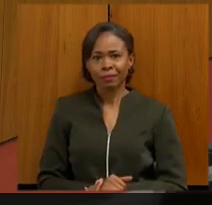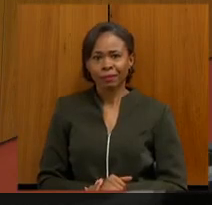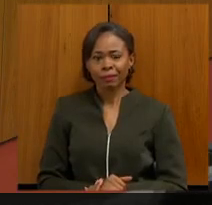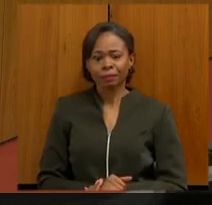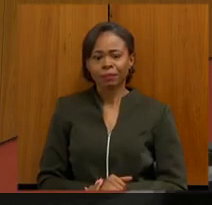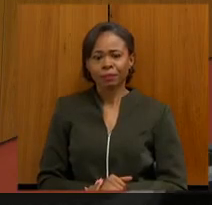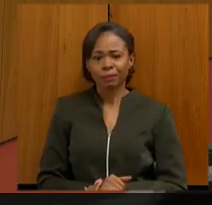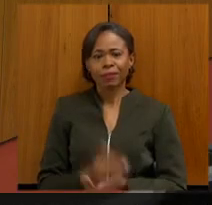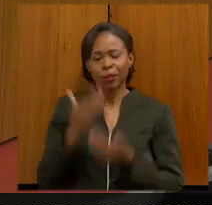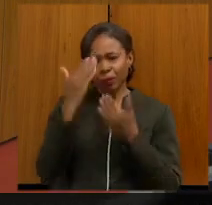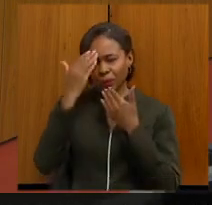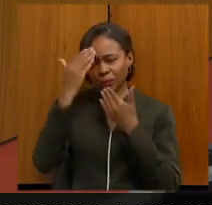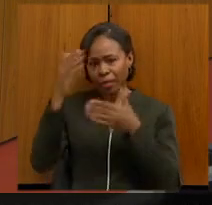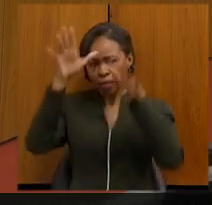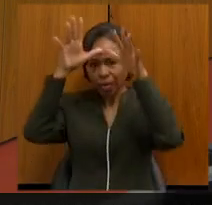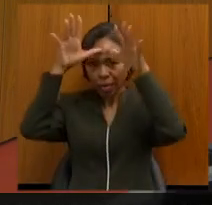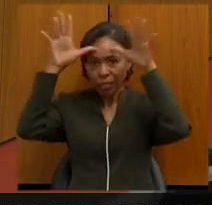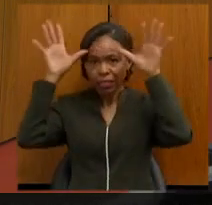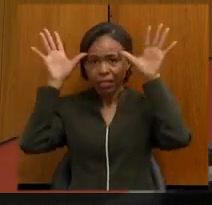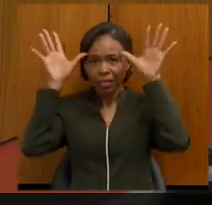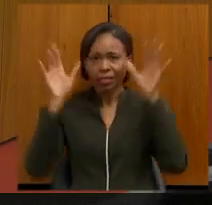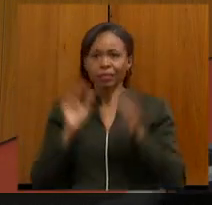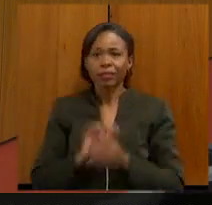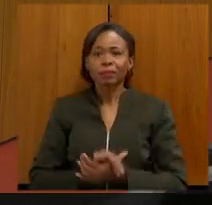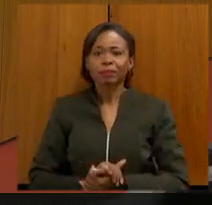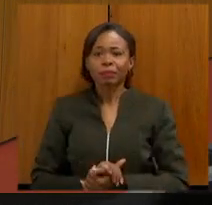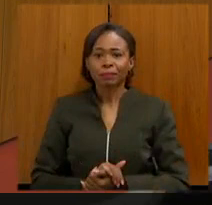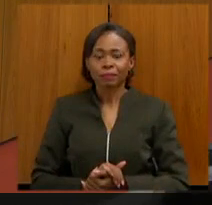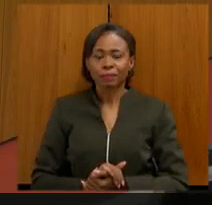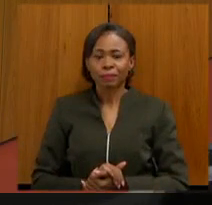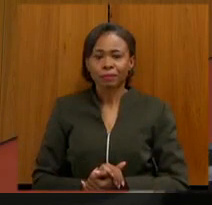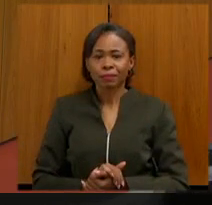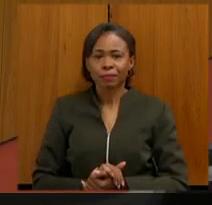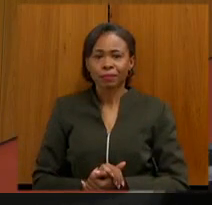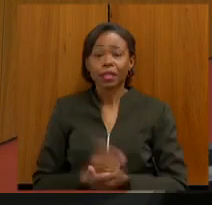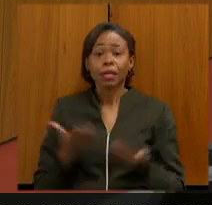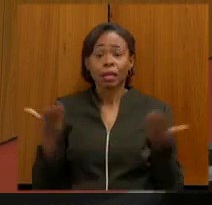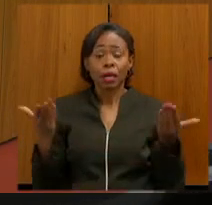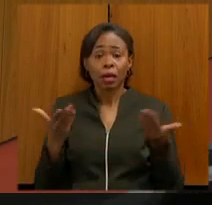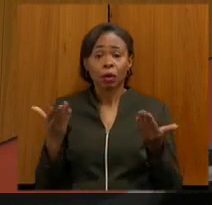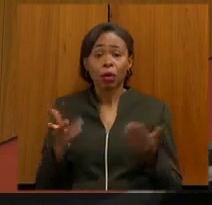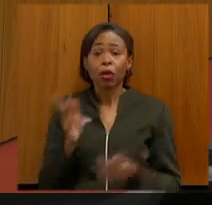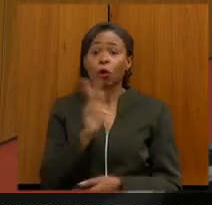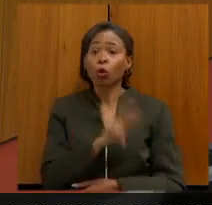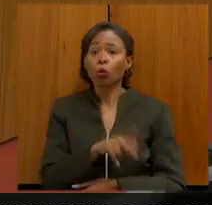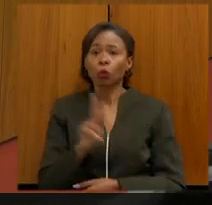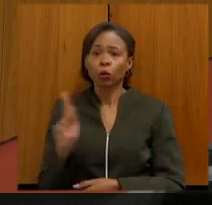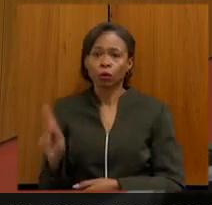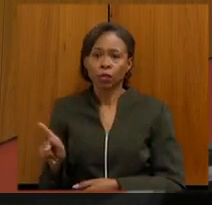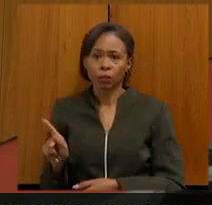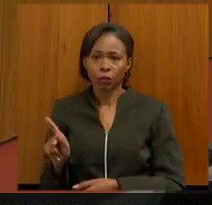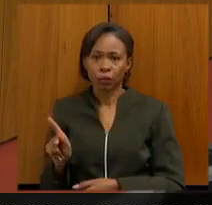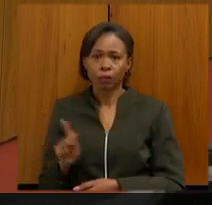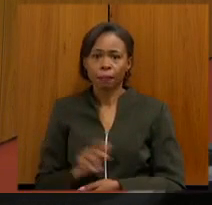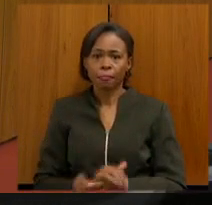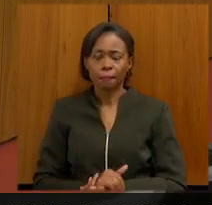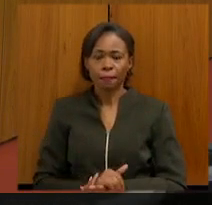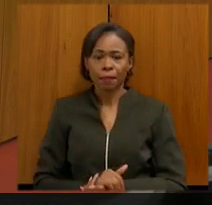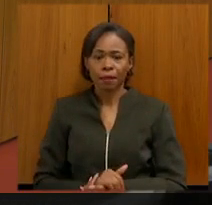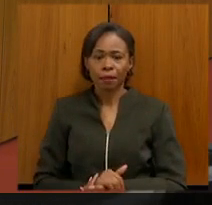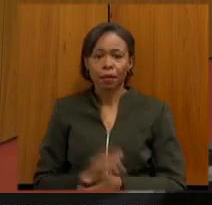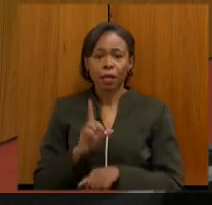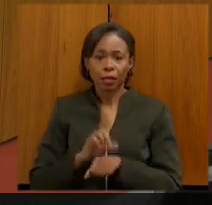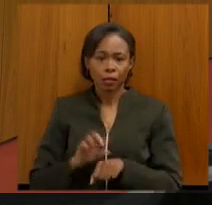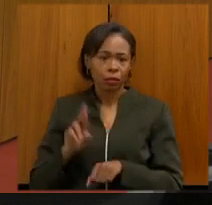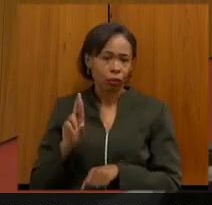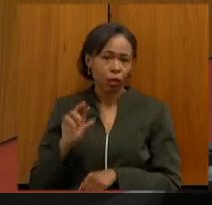bom obrigada Cacique a Cacique vamos ouvir agora o professor o e